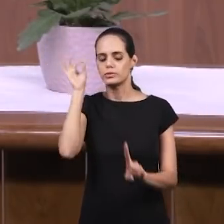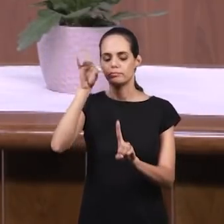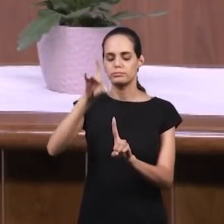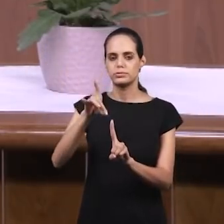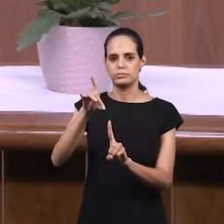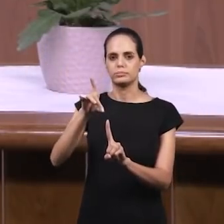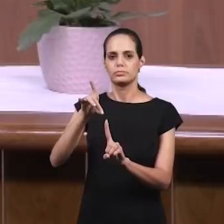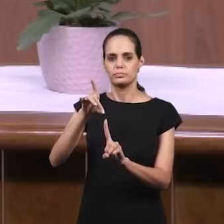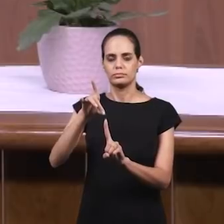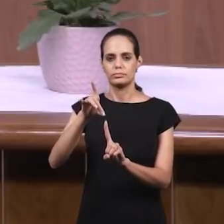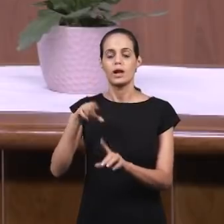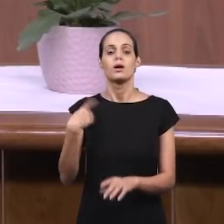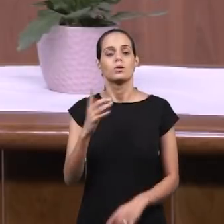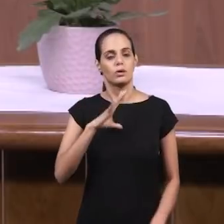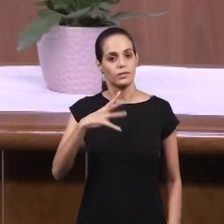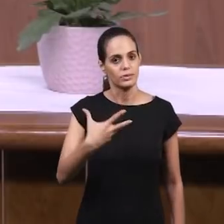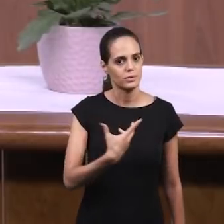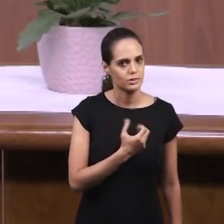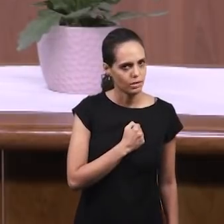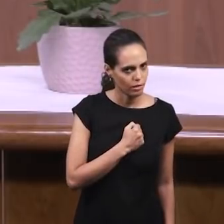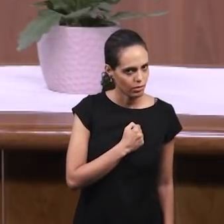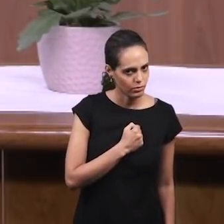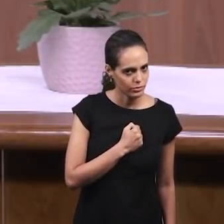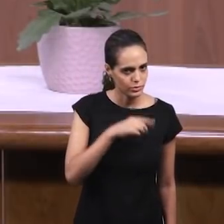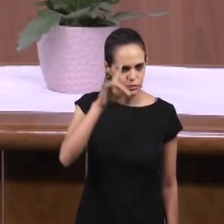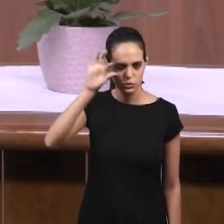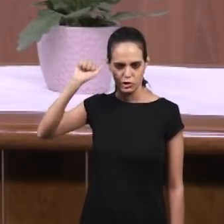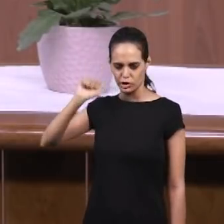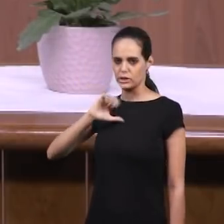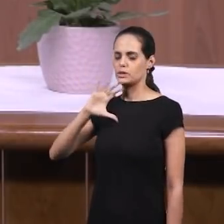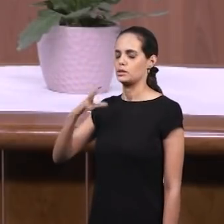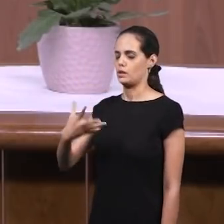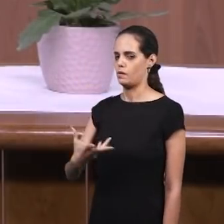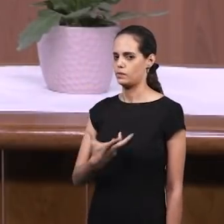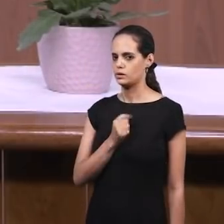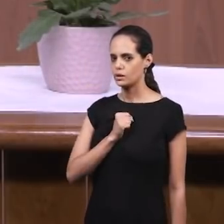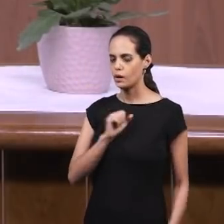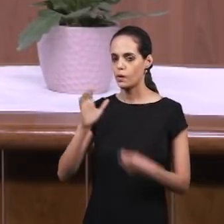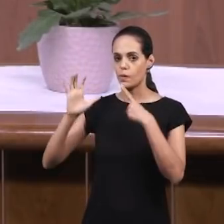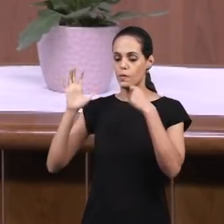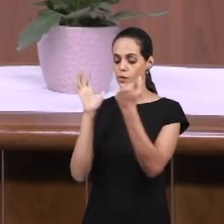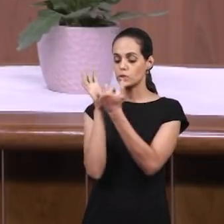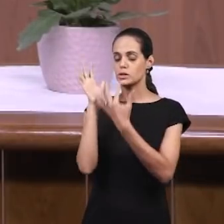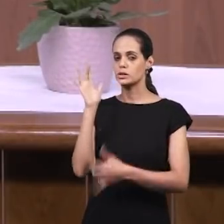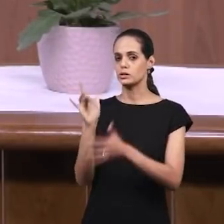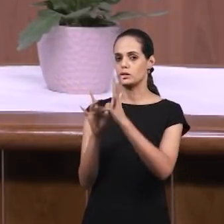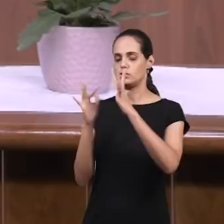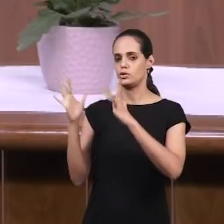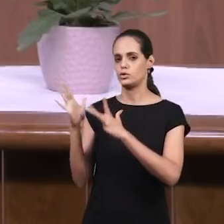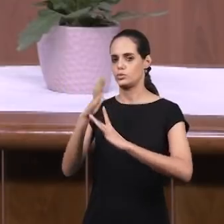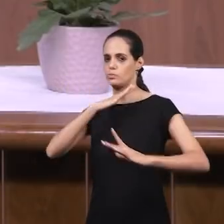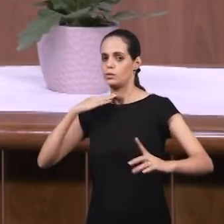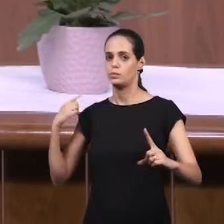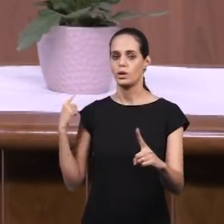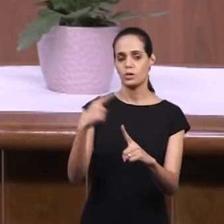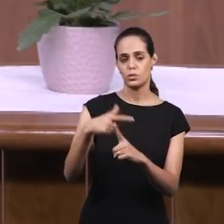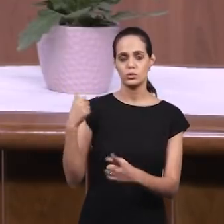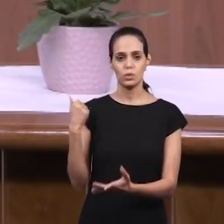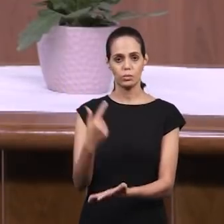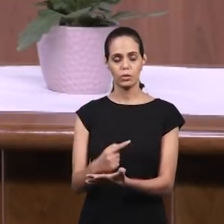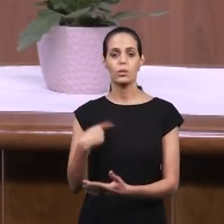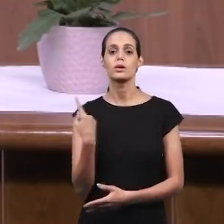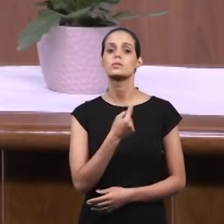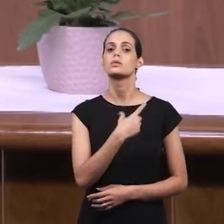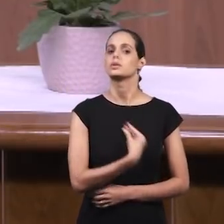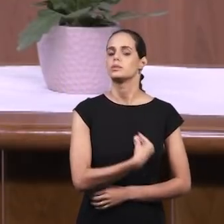Quando nós fomos salvos, nós fomos remidos, lavados pelo sangue de Jesus. Foi o preço que foi pago e nós